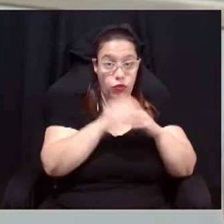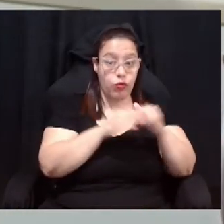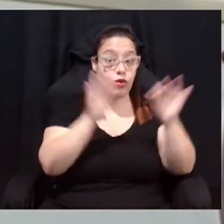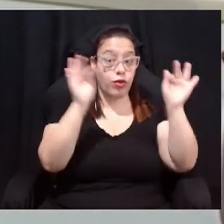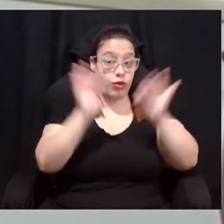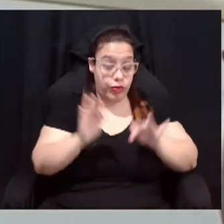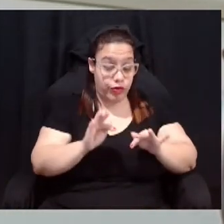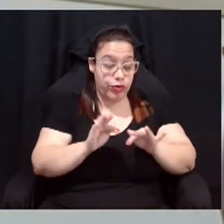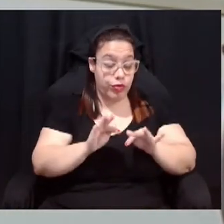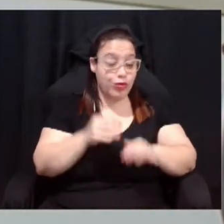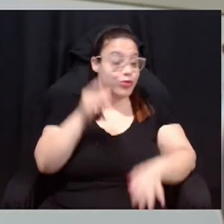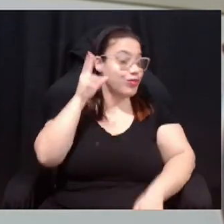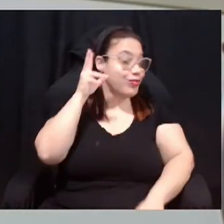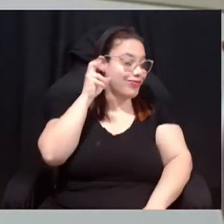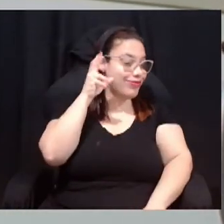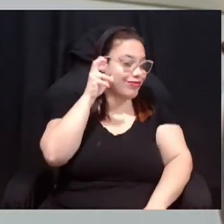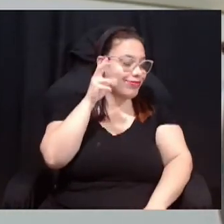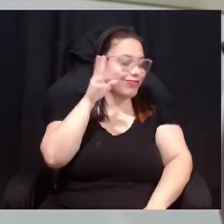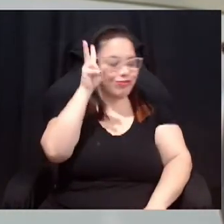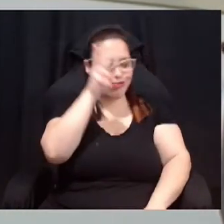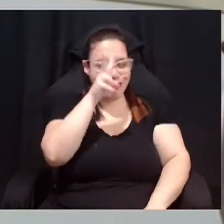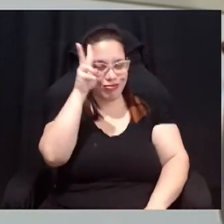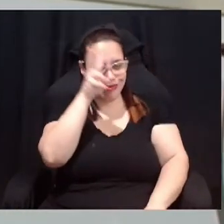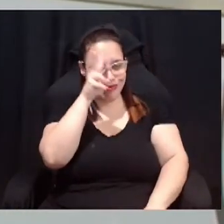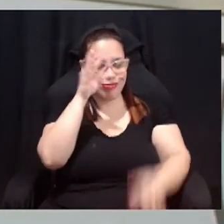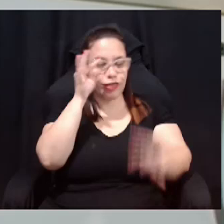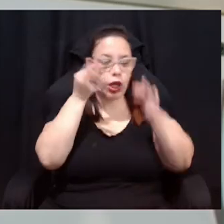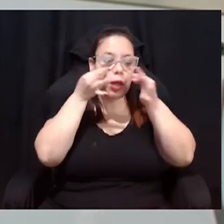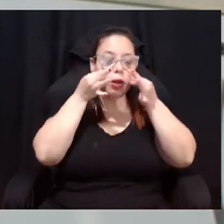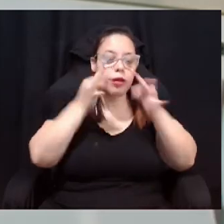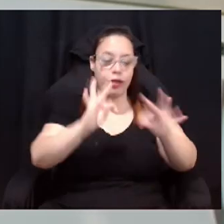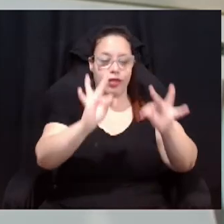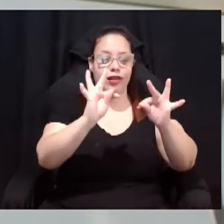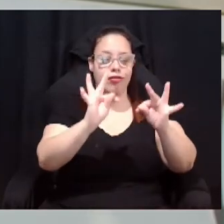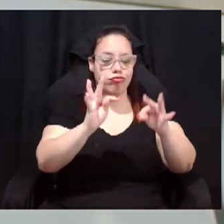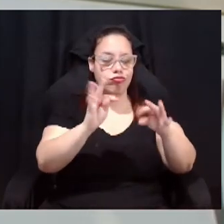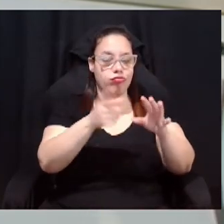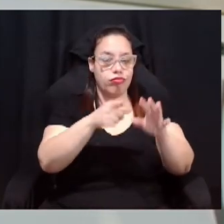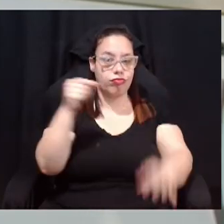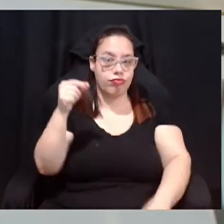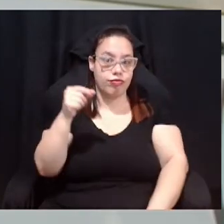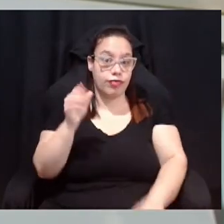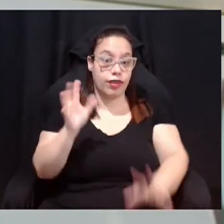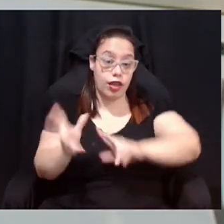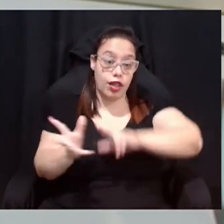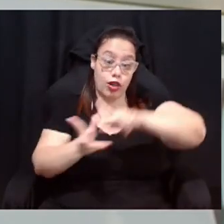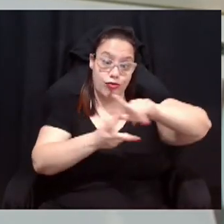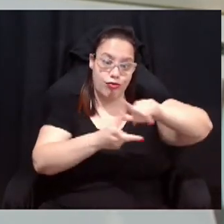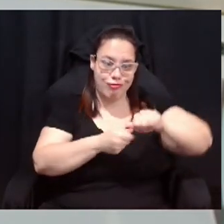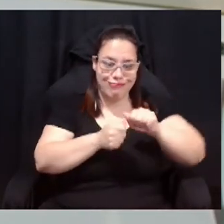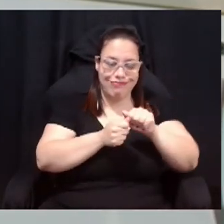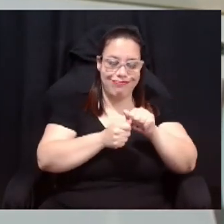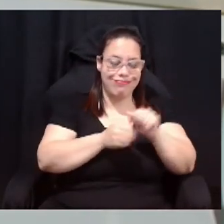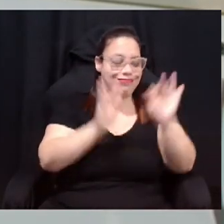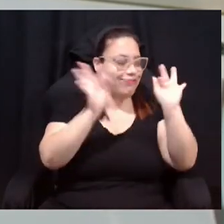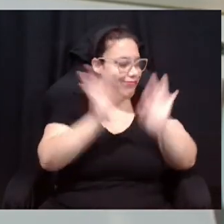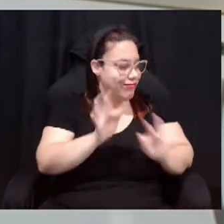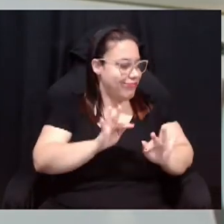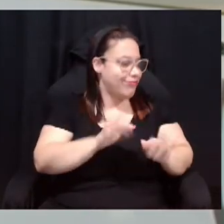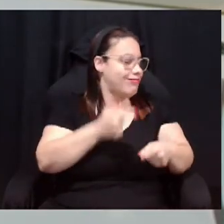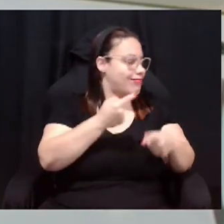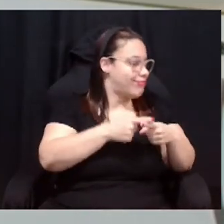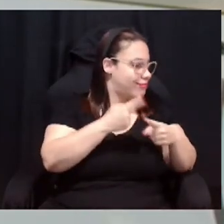gente ouve essas histórias, né, saindo da instituição e ganhando o mundo, né? E eu fiquei muito feliz